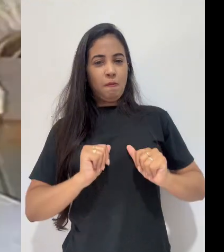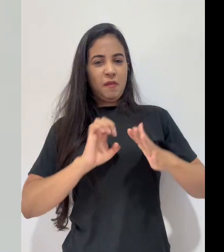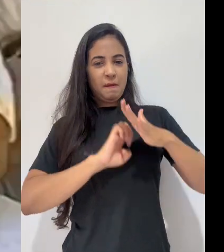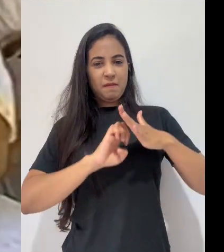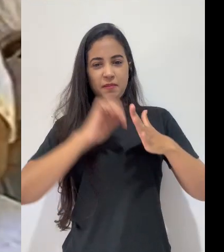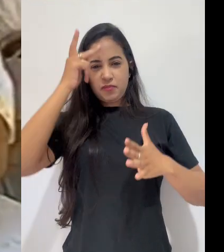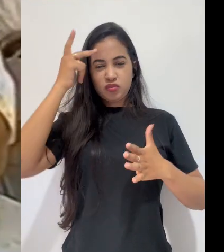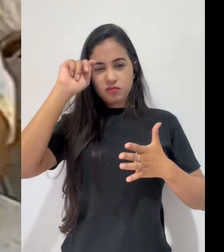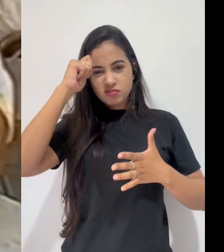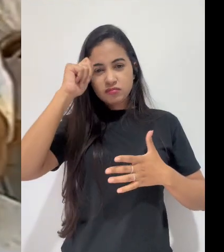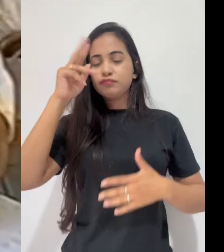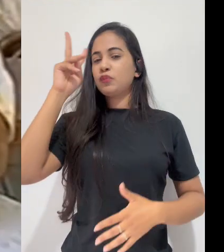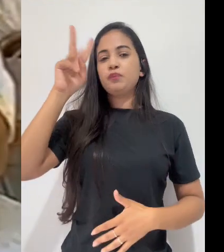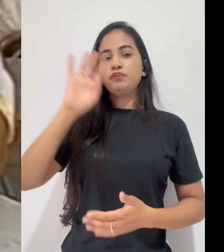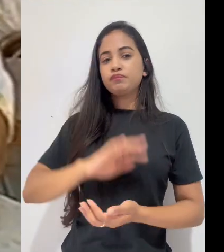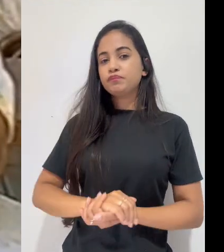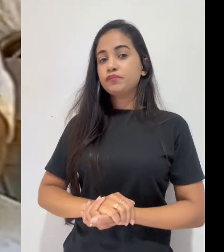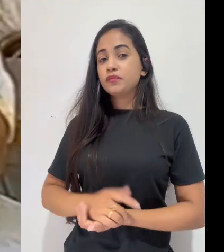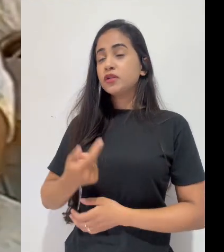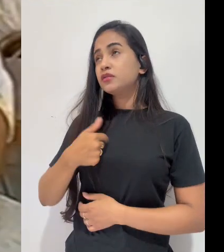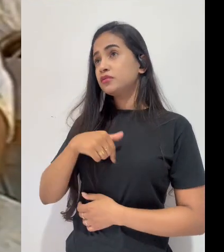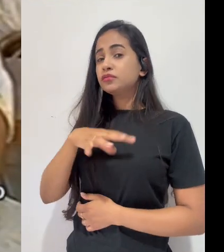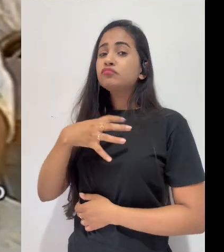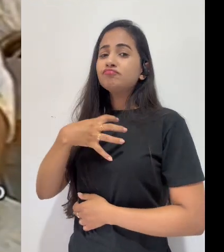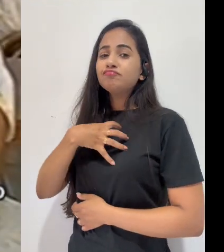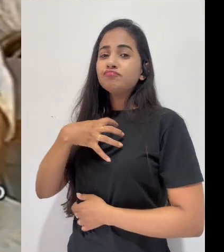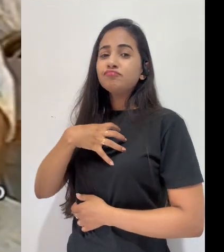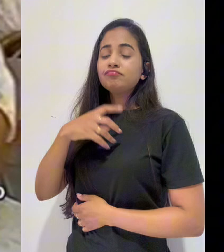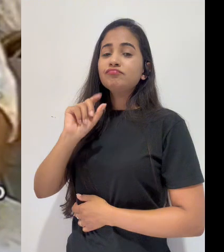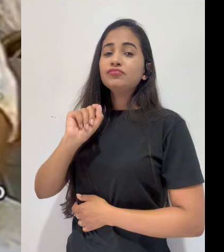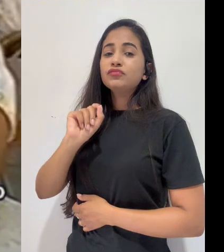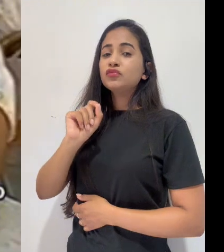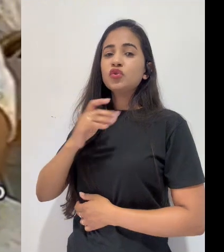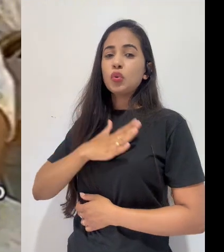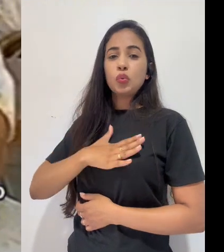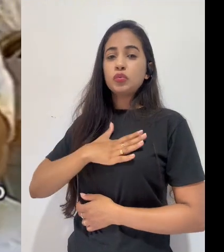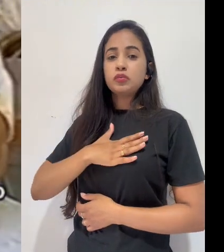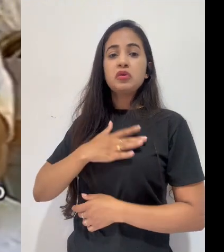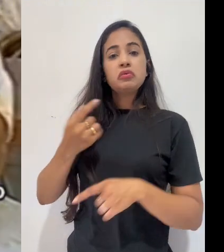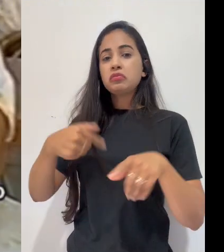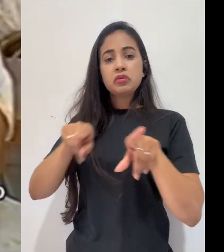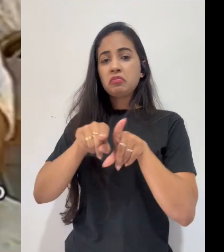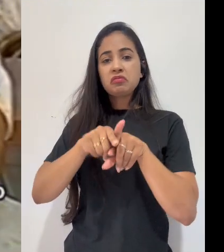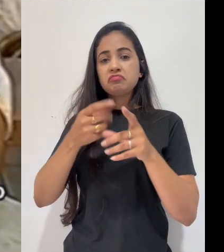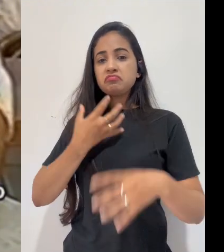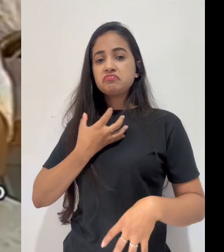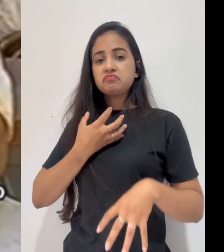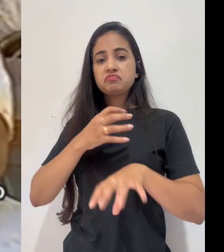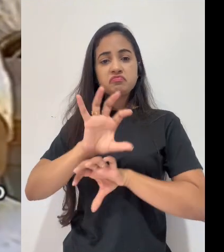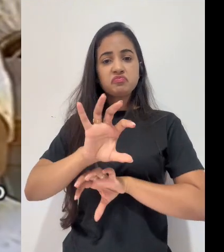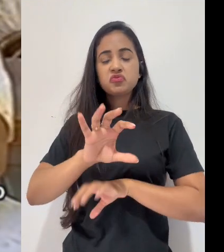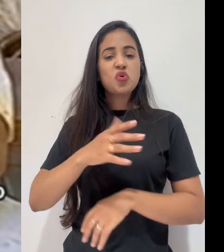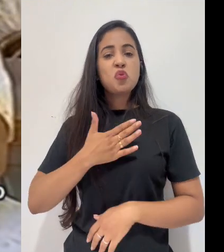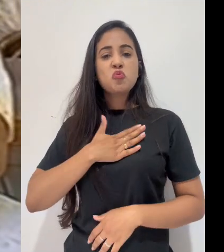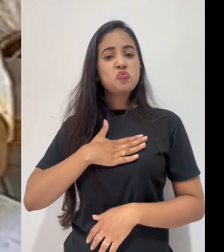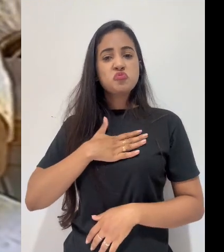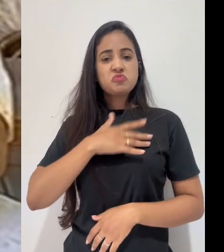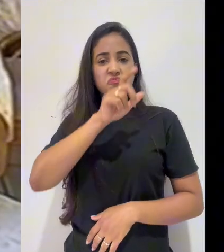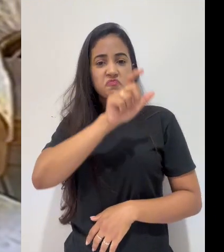recordo. Eu sentia que ele não gostava de mim, então eu também, por outro lado, também não gostava dele.